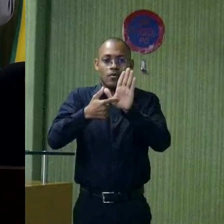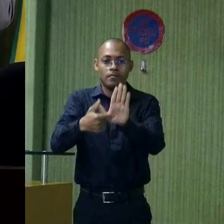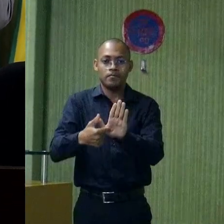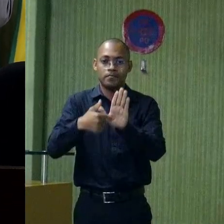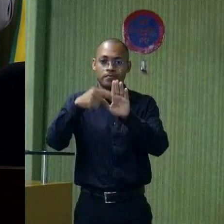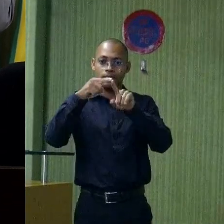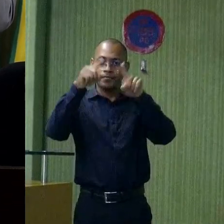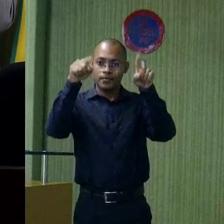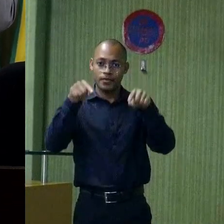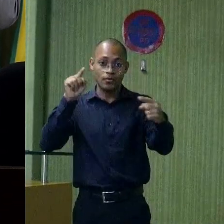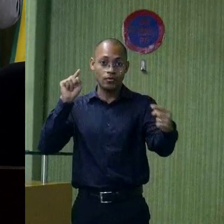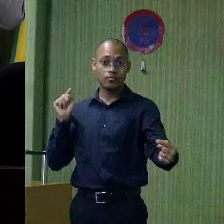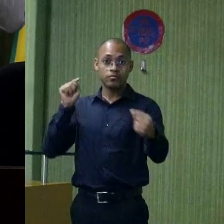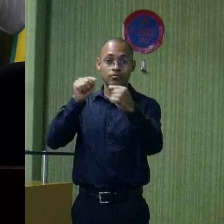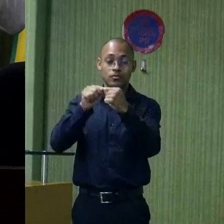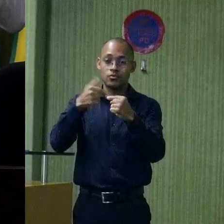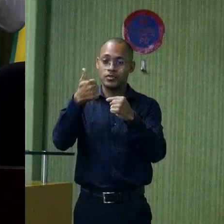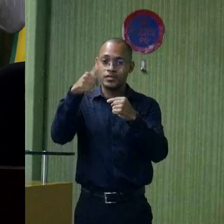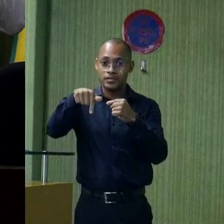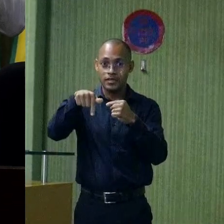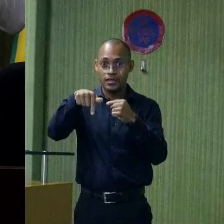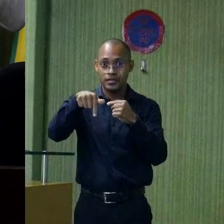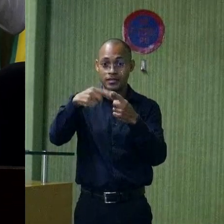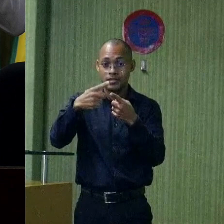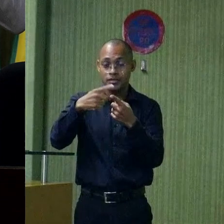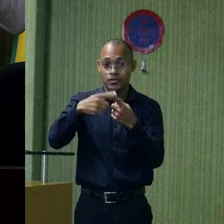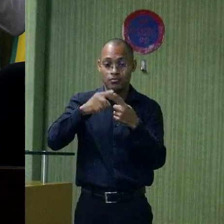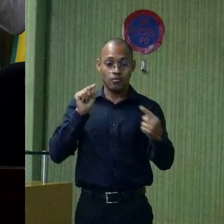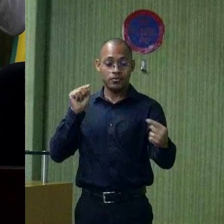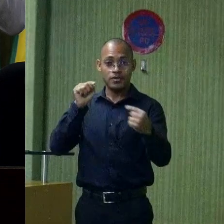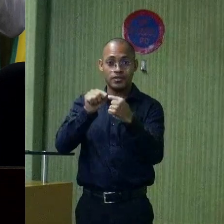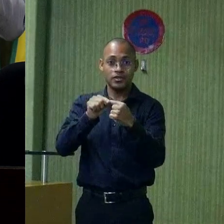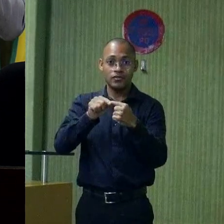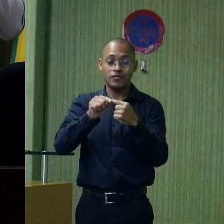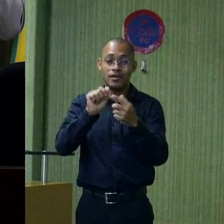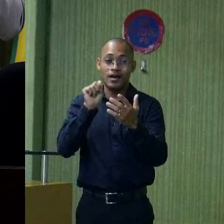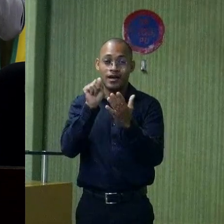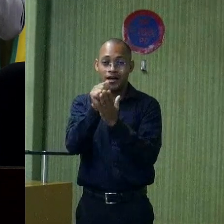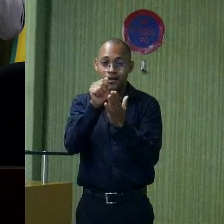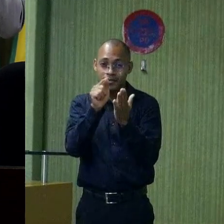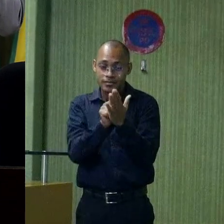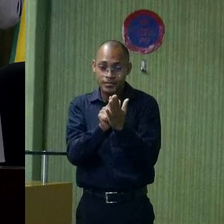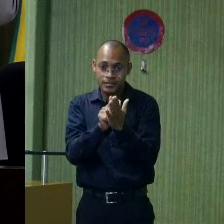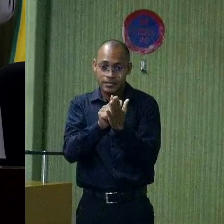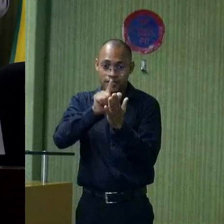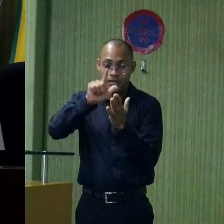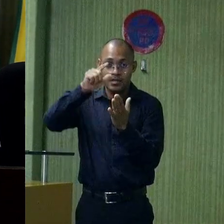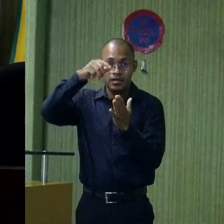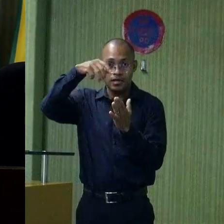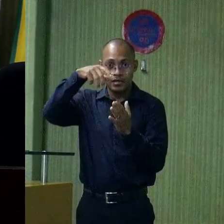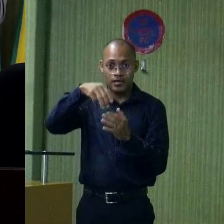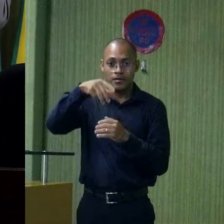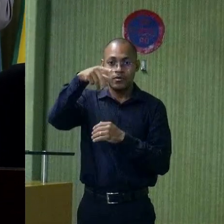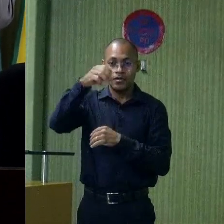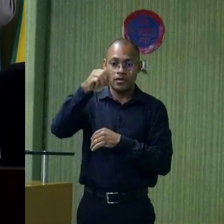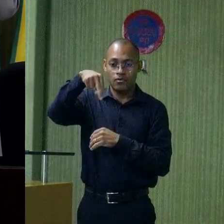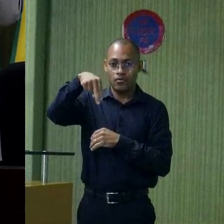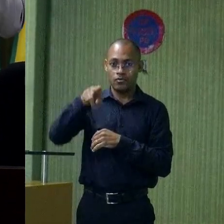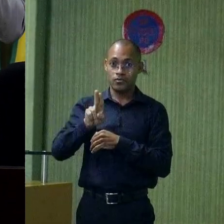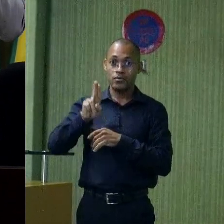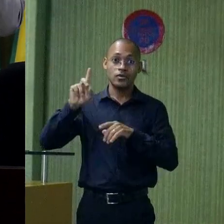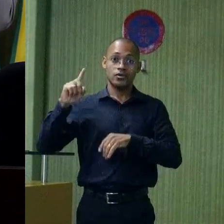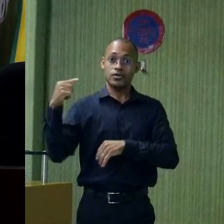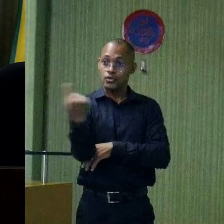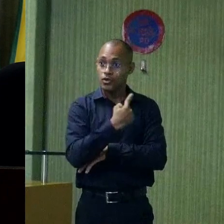17 objetivos de sustentabilidade da agenda 2030 da ONU e nós todo promotor de justiça e